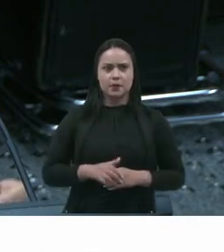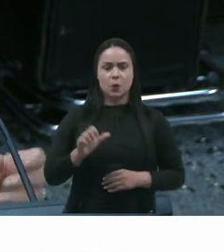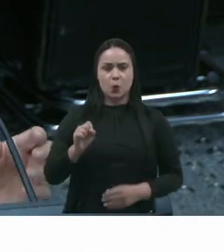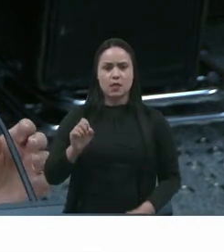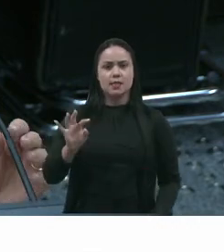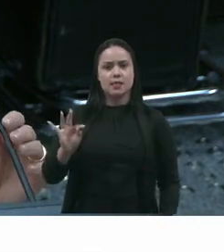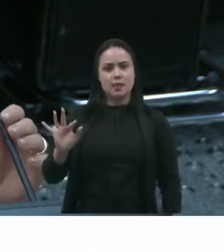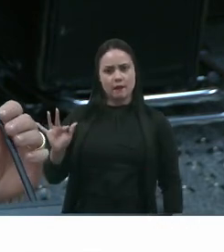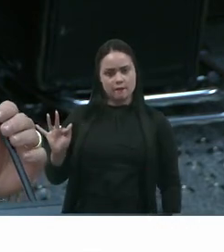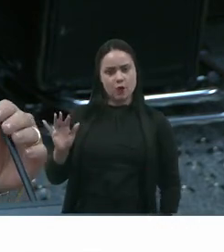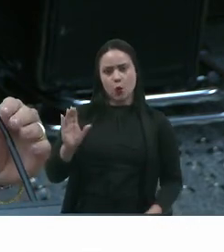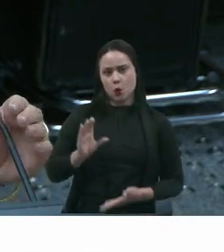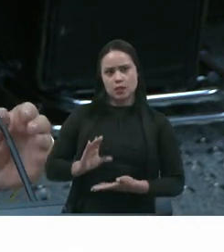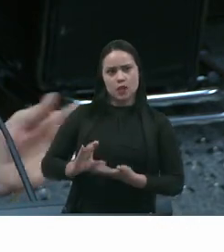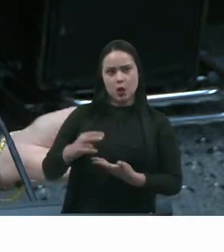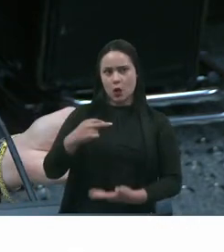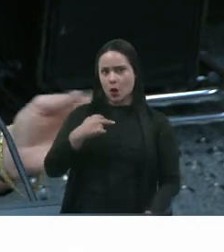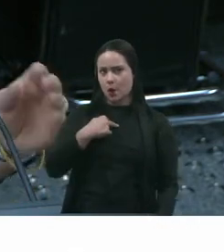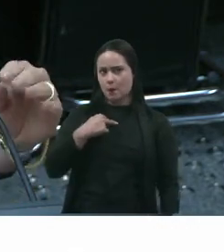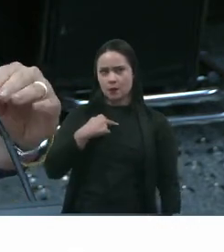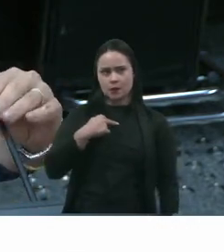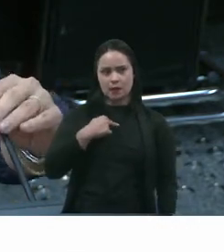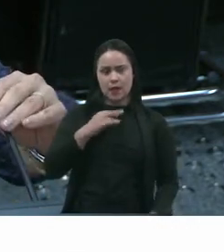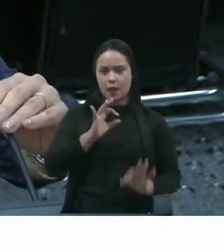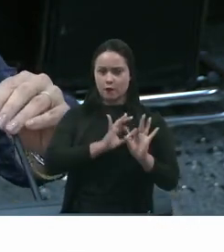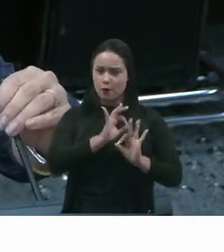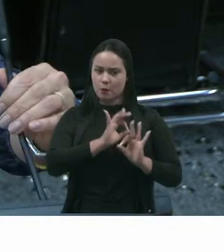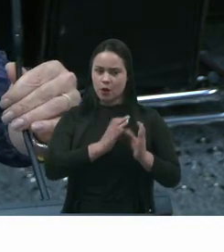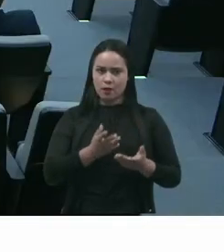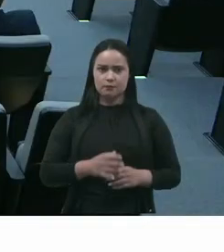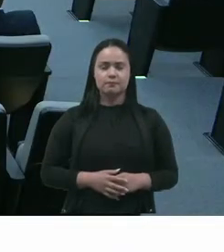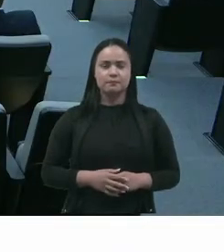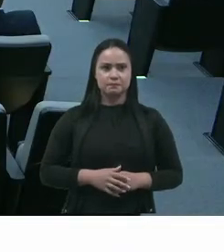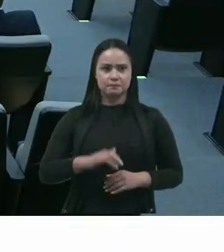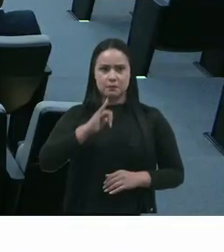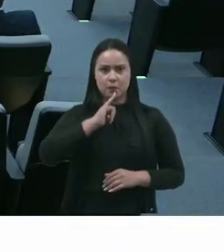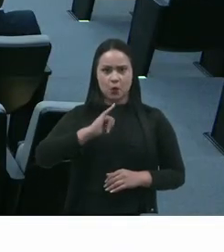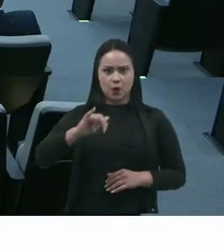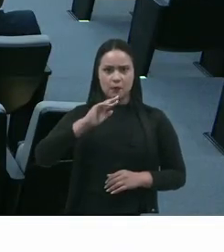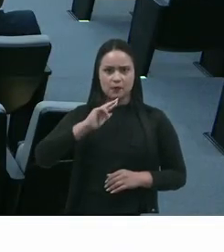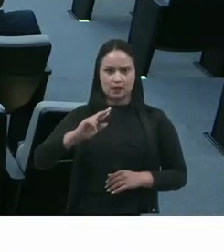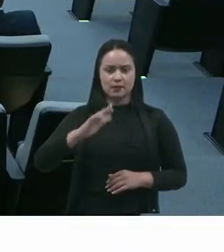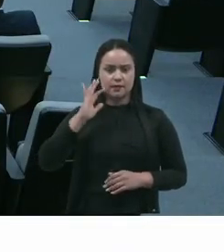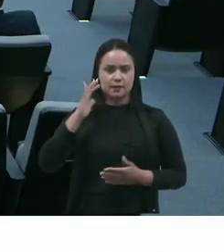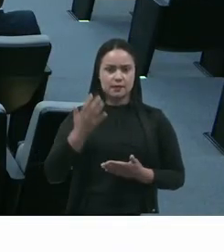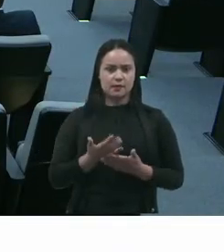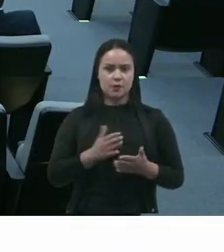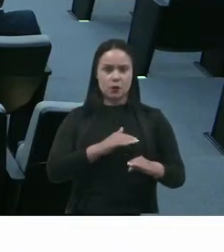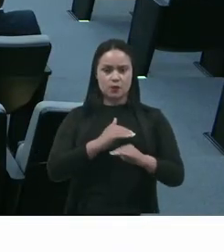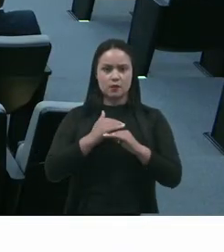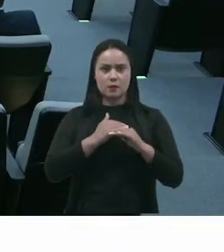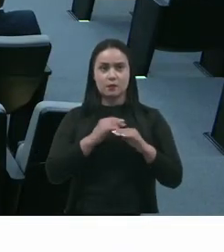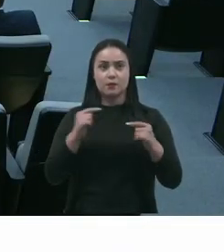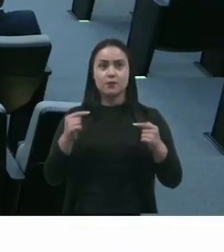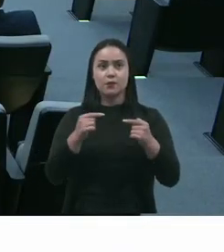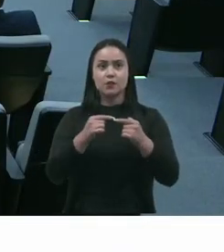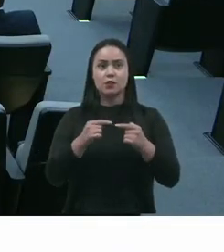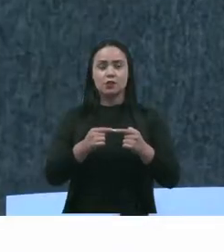naturalmente, o Conselho não poderia... Não poderia reformular. Proclamo o resultado, decisão unânime no sentido